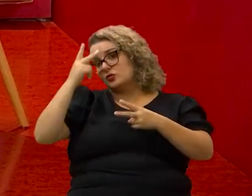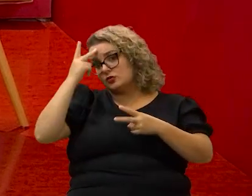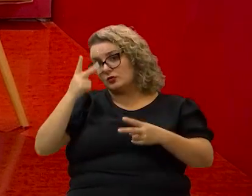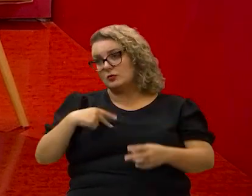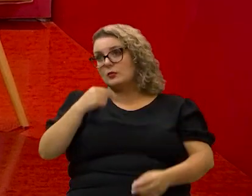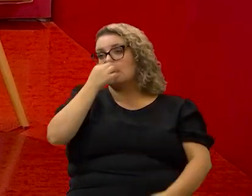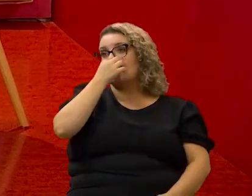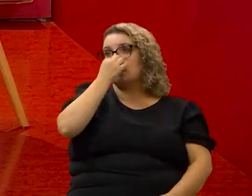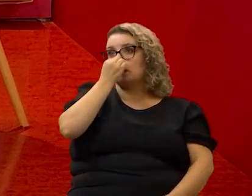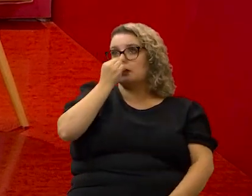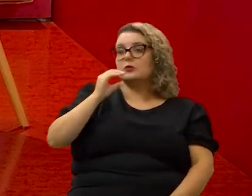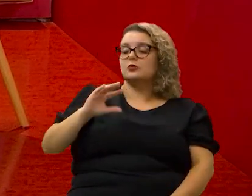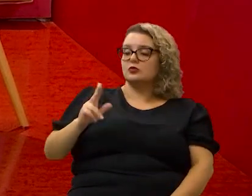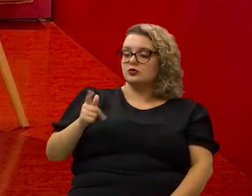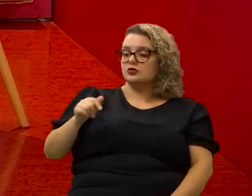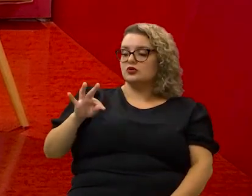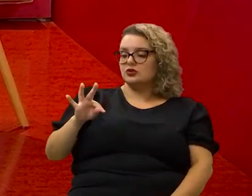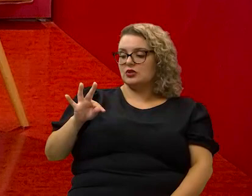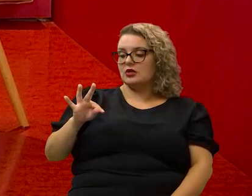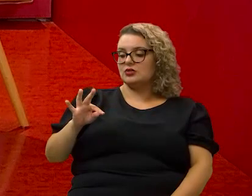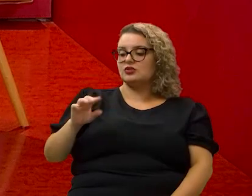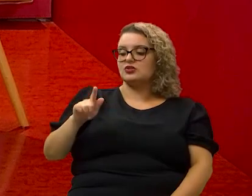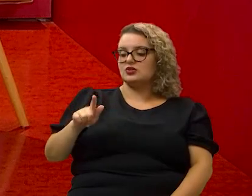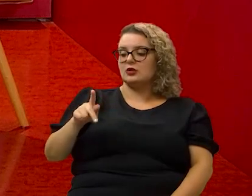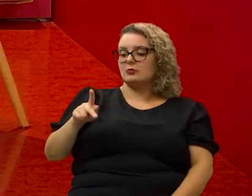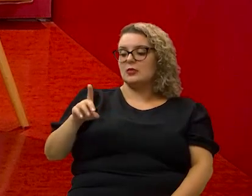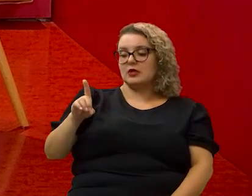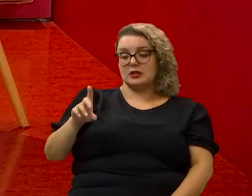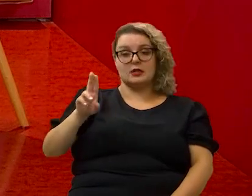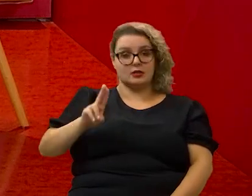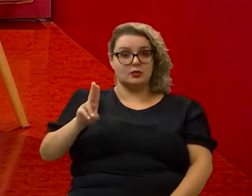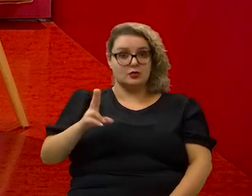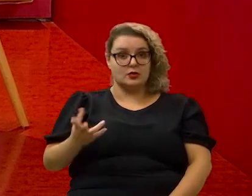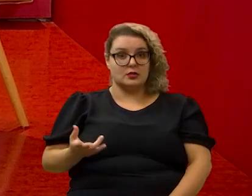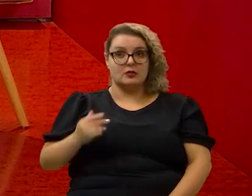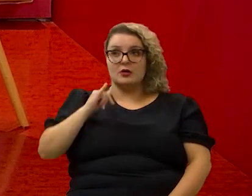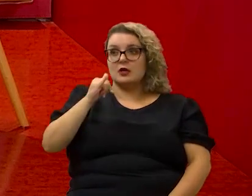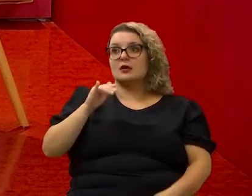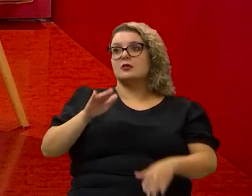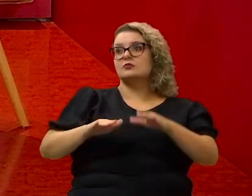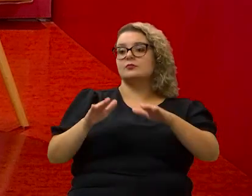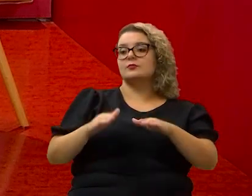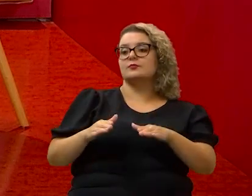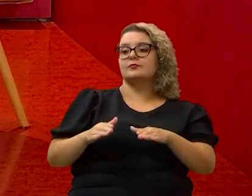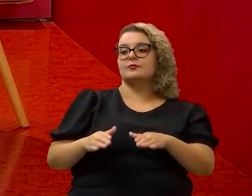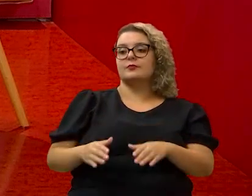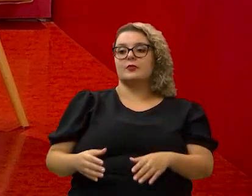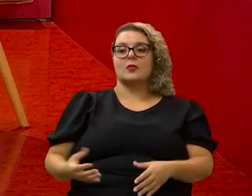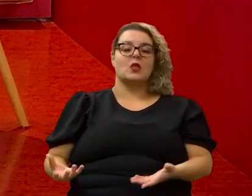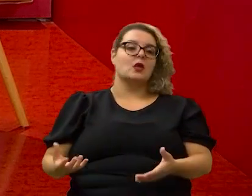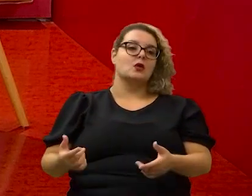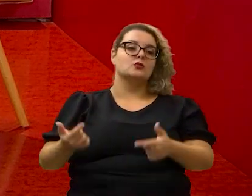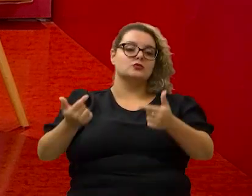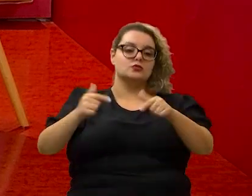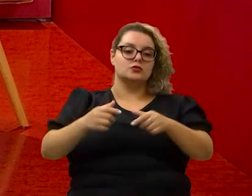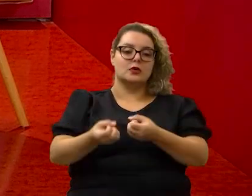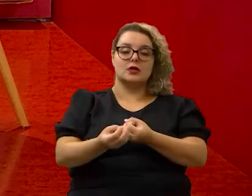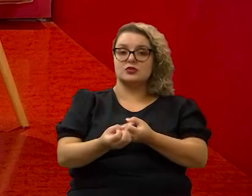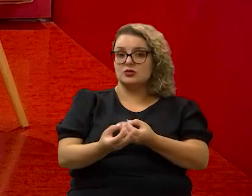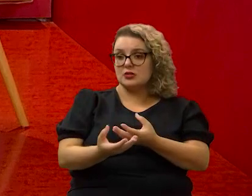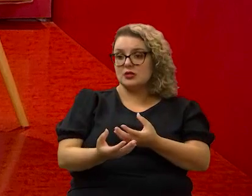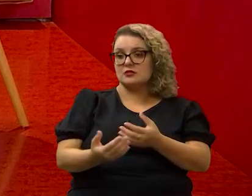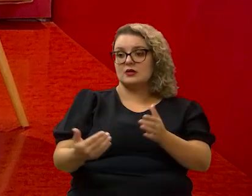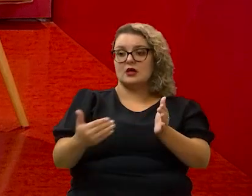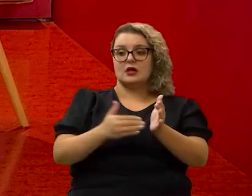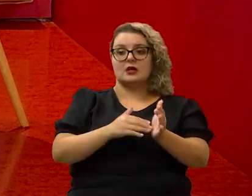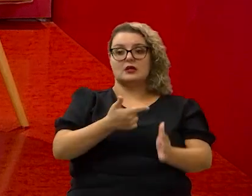Então, mesmo nesse ChatGPT que a gente usa, ele vai dizer às vezes, meu banco de dados vai até